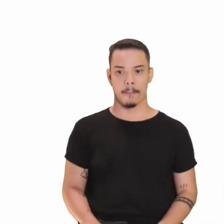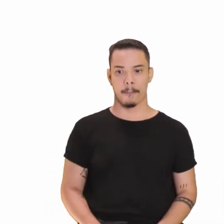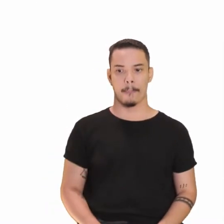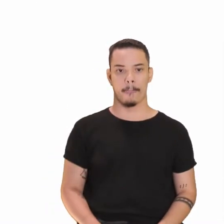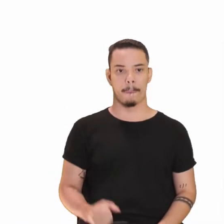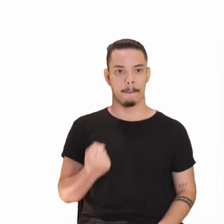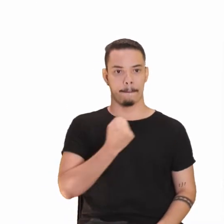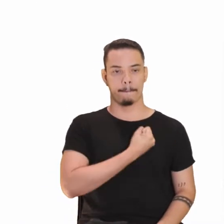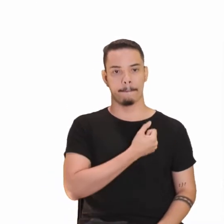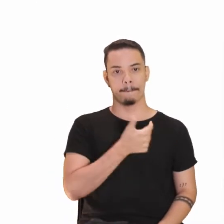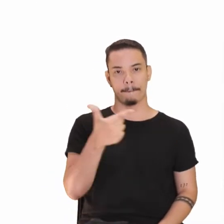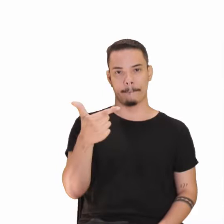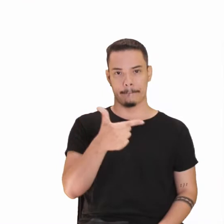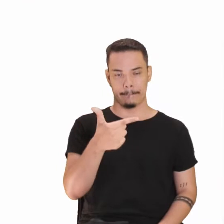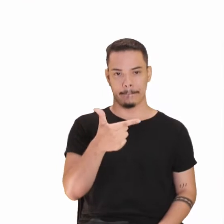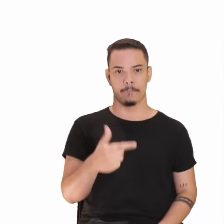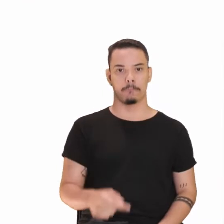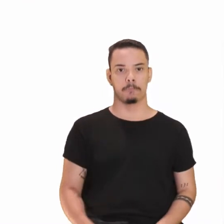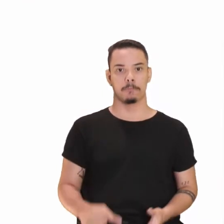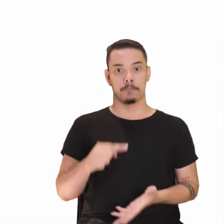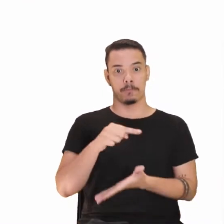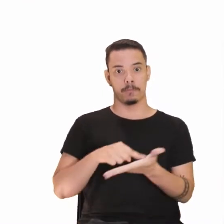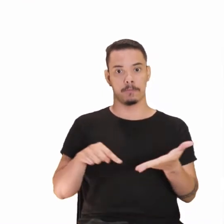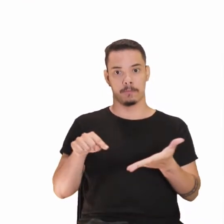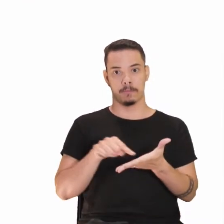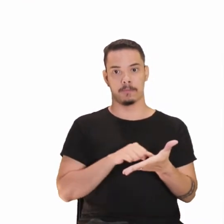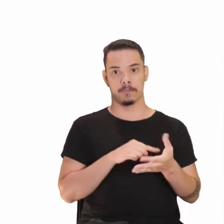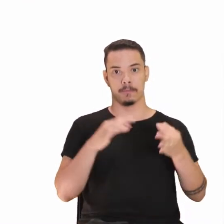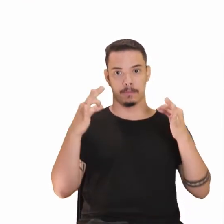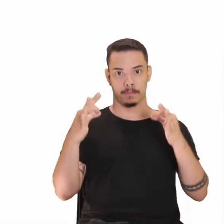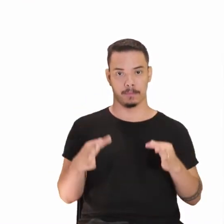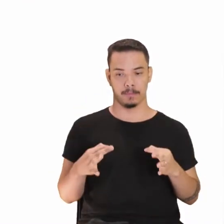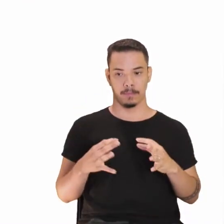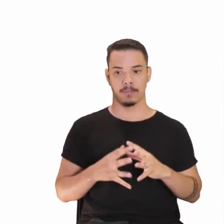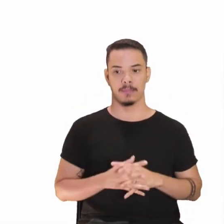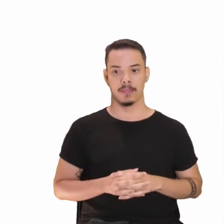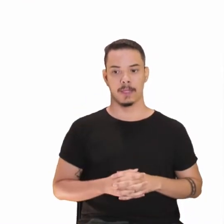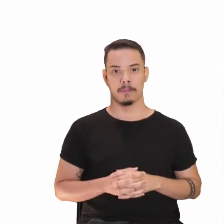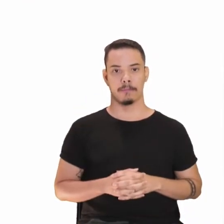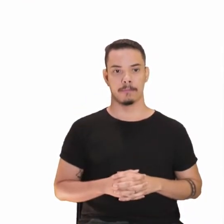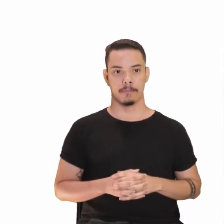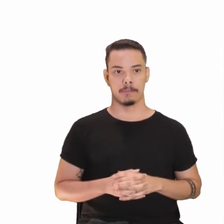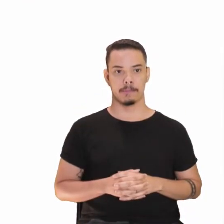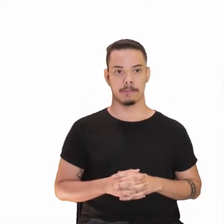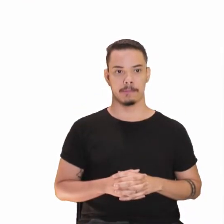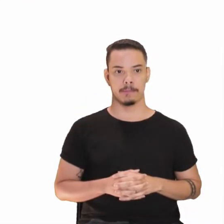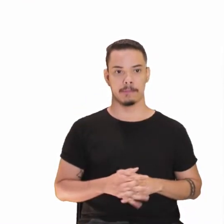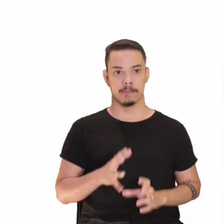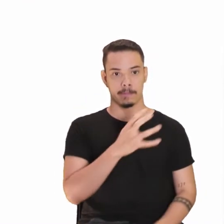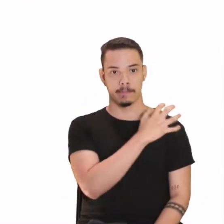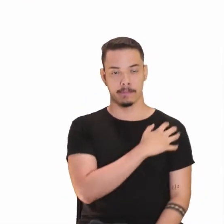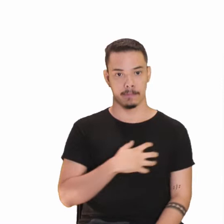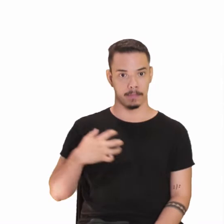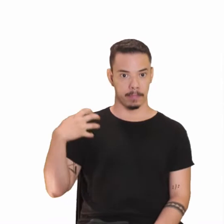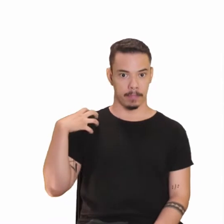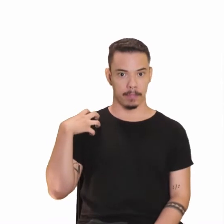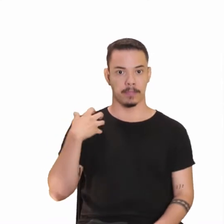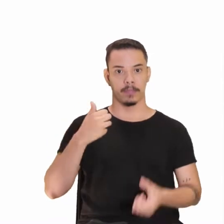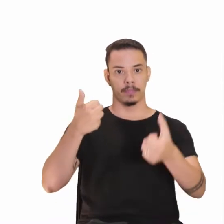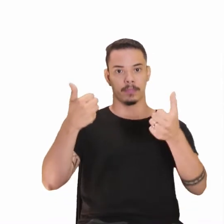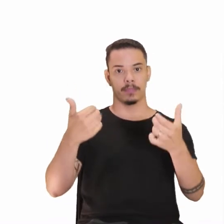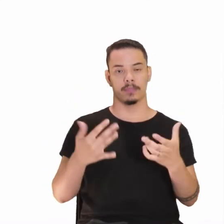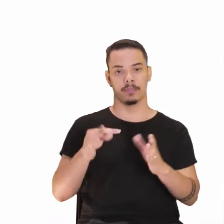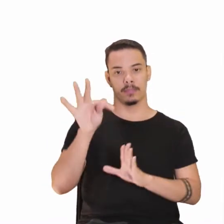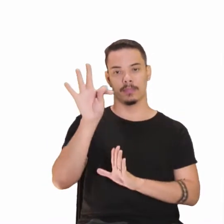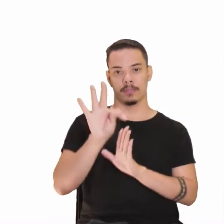Questão número 2. Assinale a afirmativa correta. A. Aristóteles afirma que os